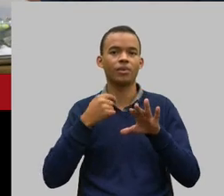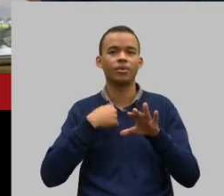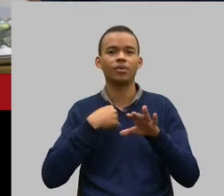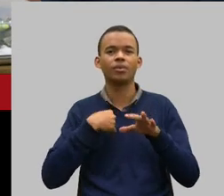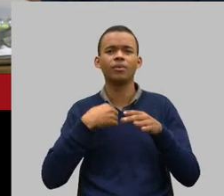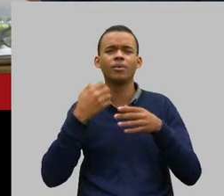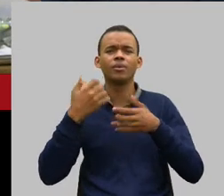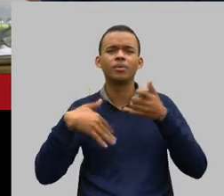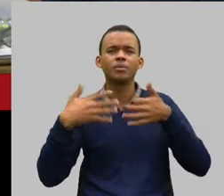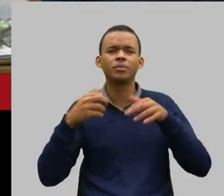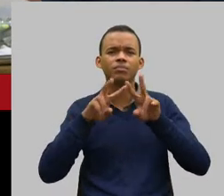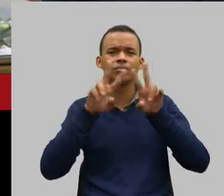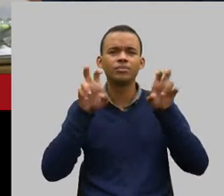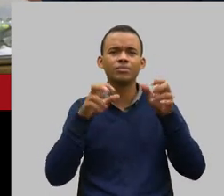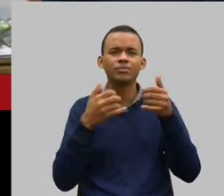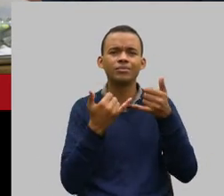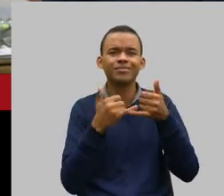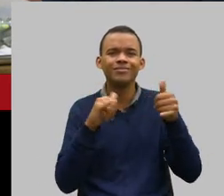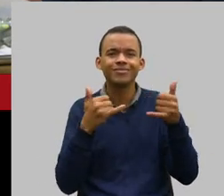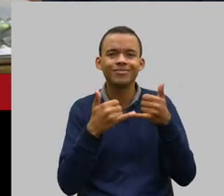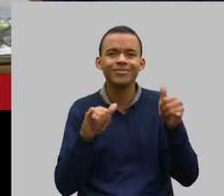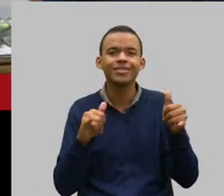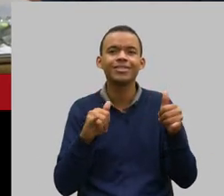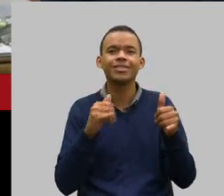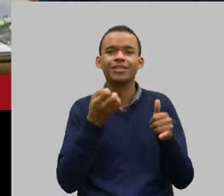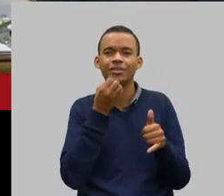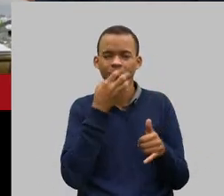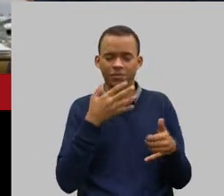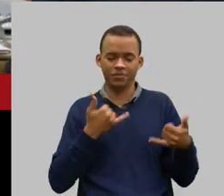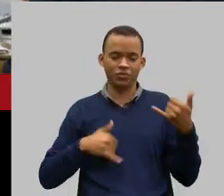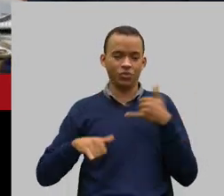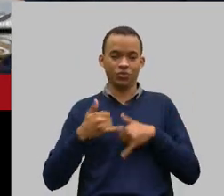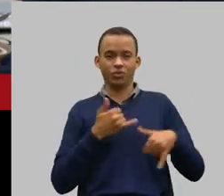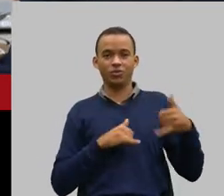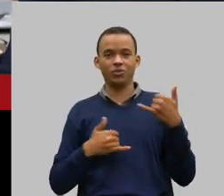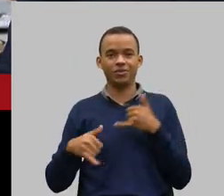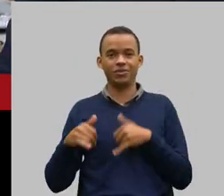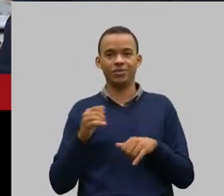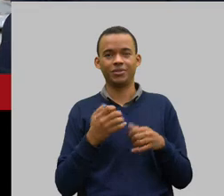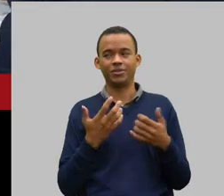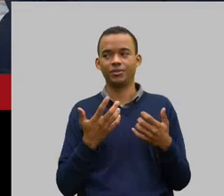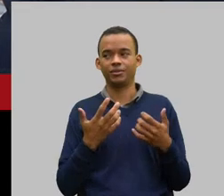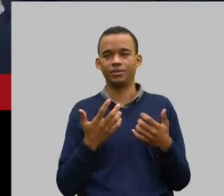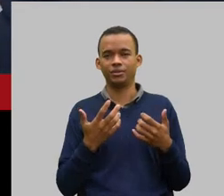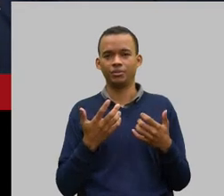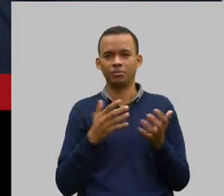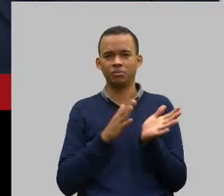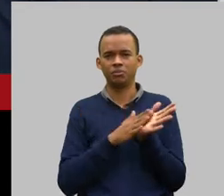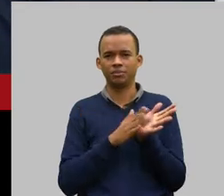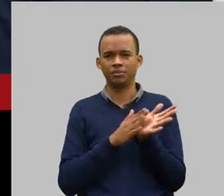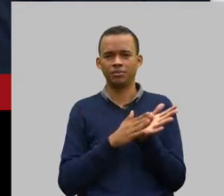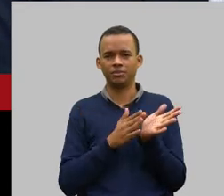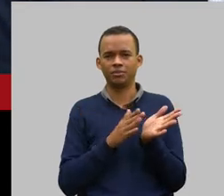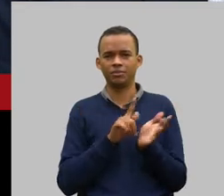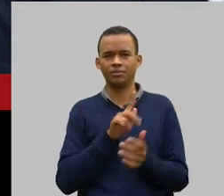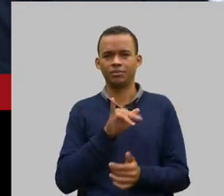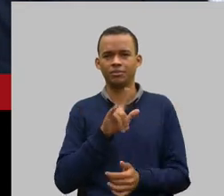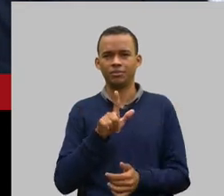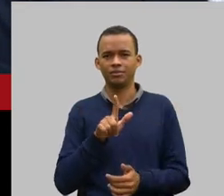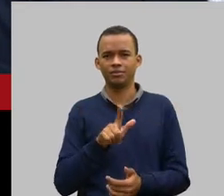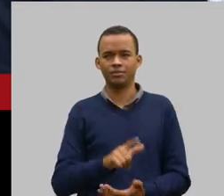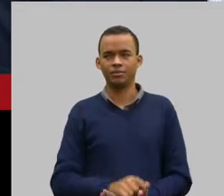um tem é muita energia para uma pessoa só só aí que tem dado grandes resultados parabéns viu Gil a gente fica